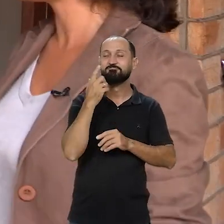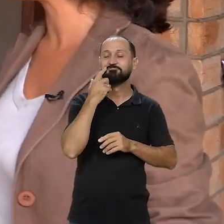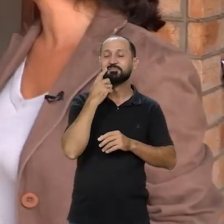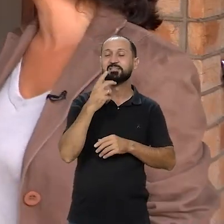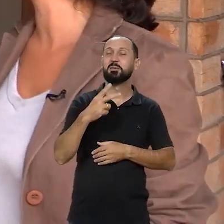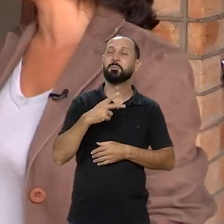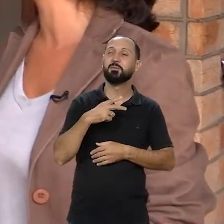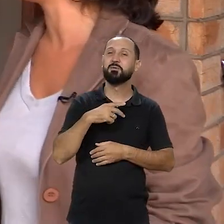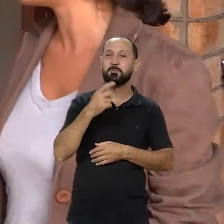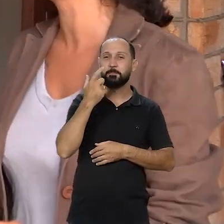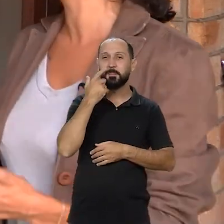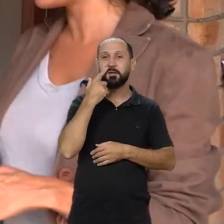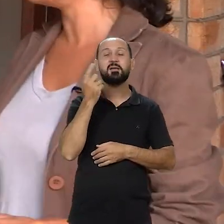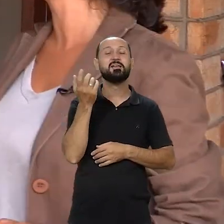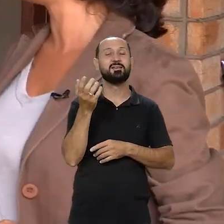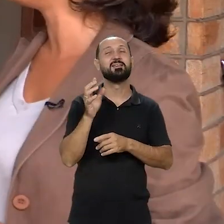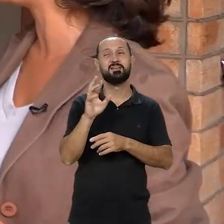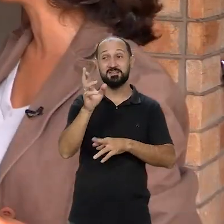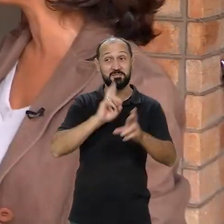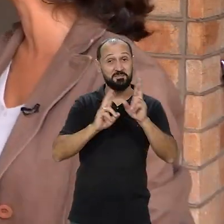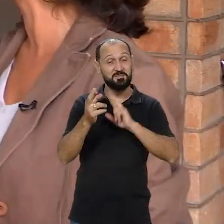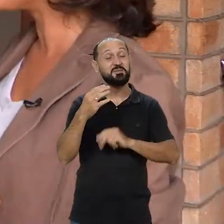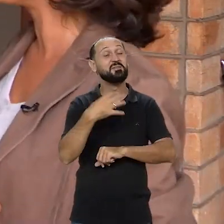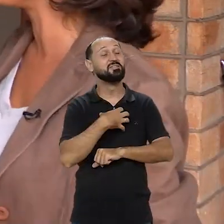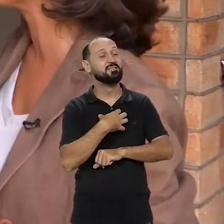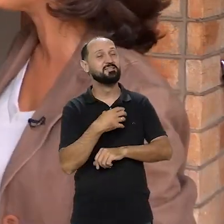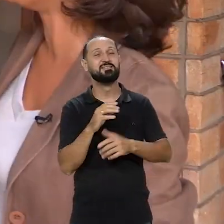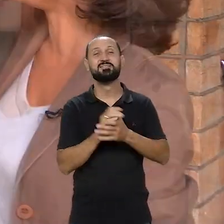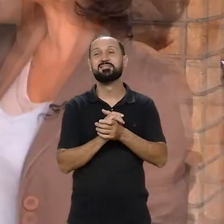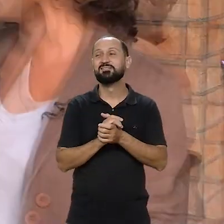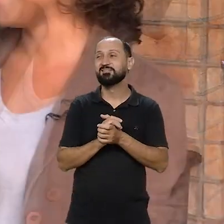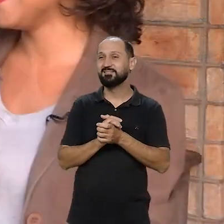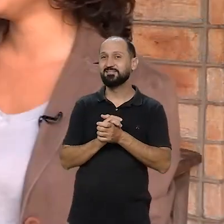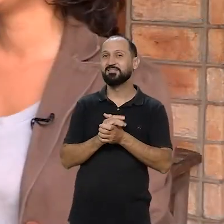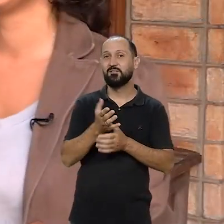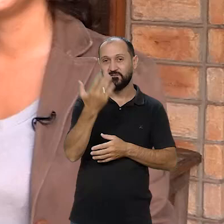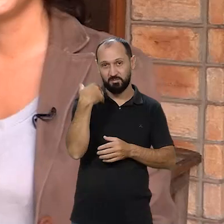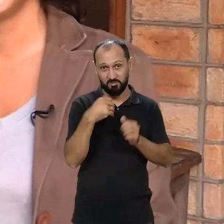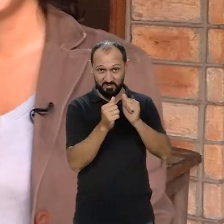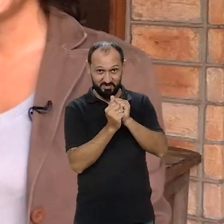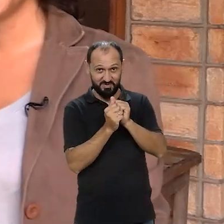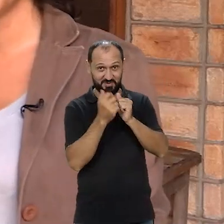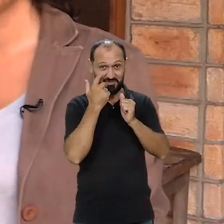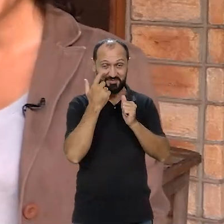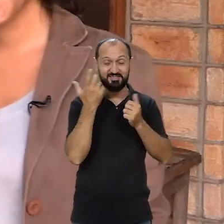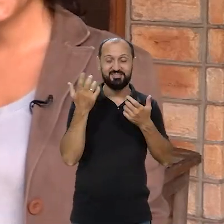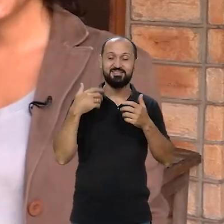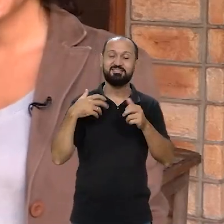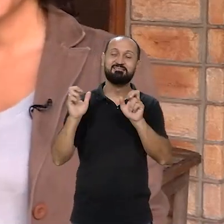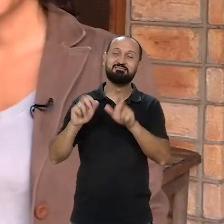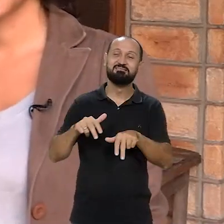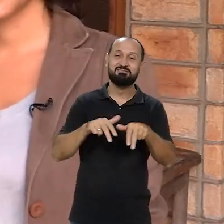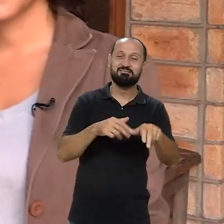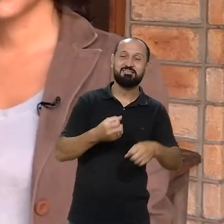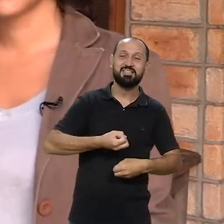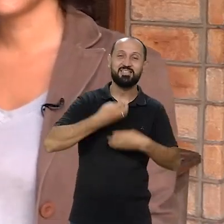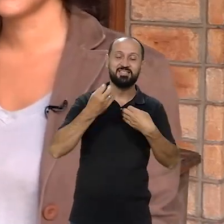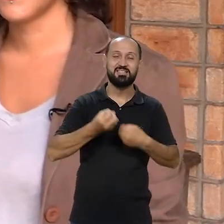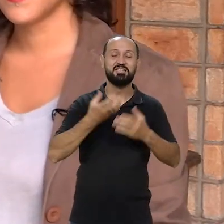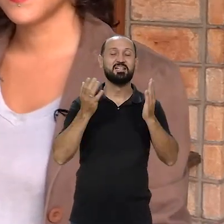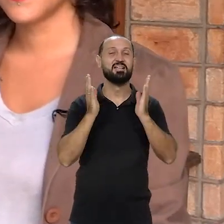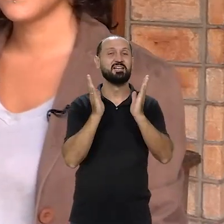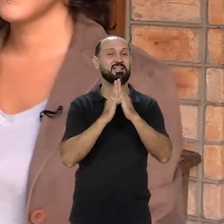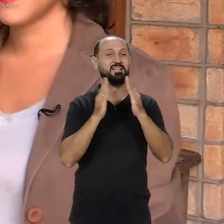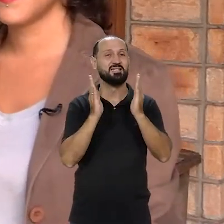seu particular aí. Depois eu vou querer um feedback dessas suas sensações. Vamos com a gente, então, nessa caminhada poética